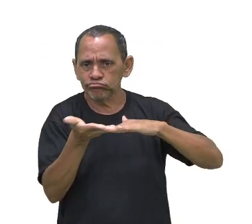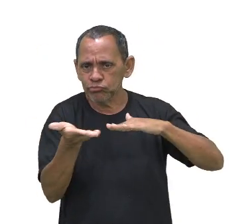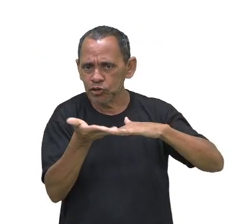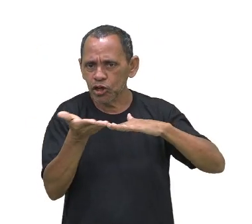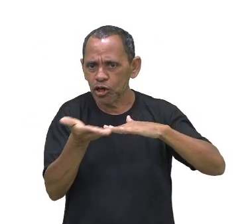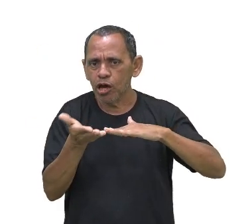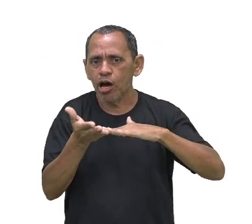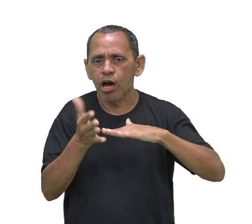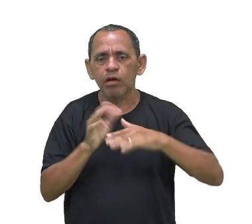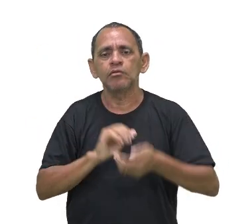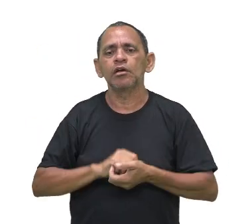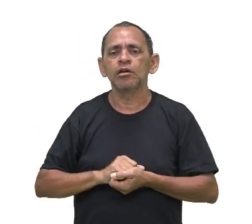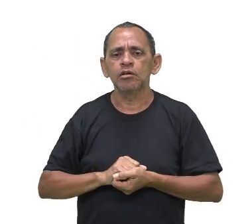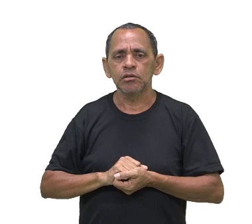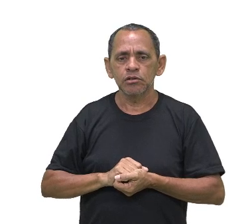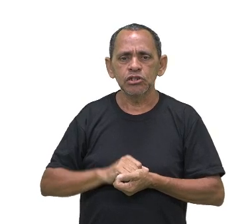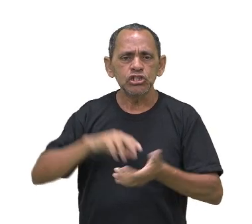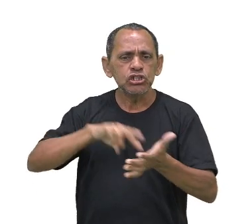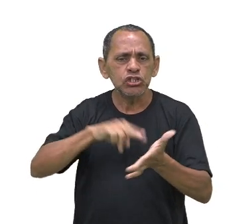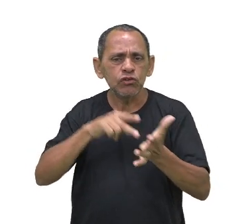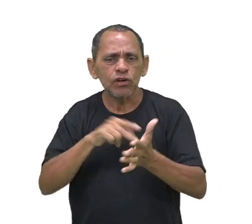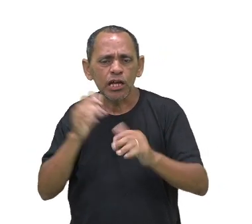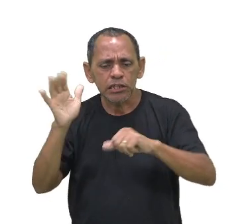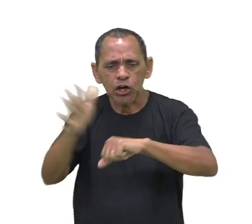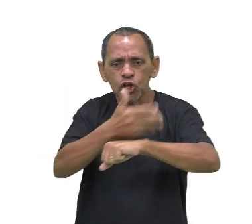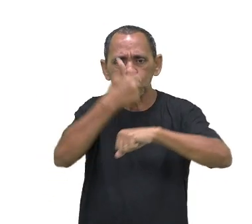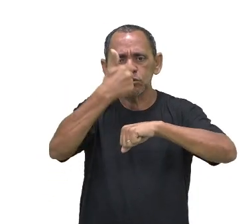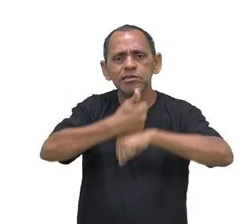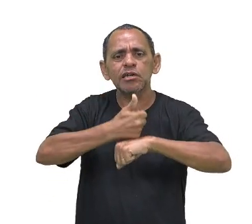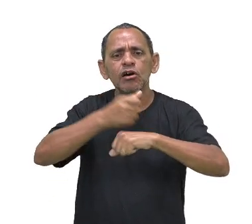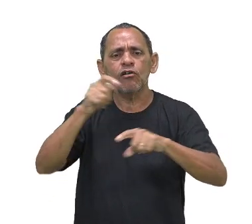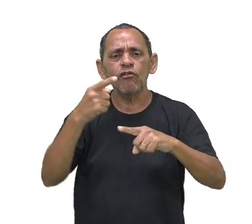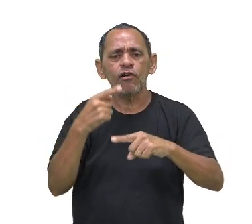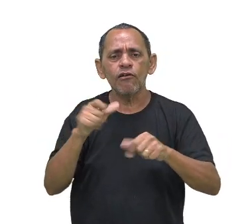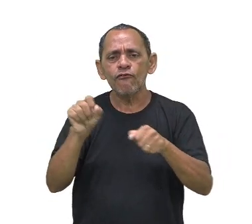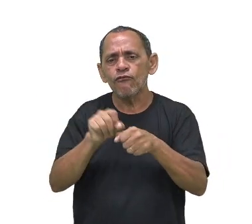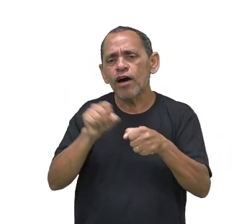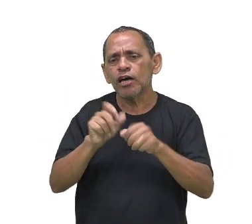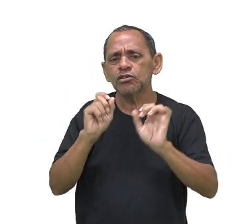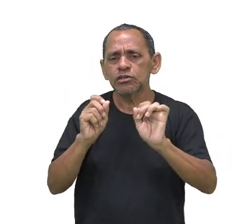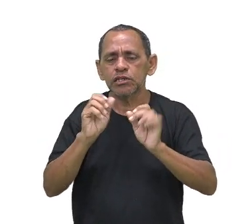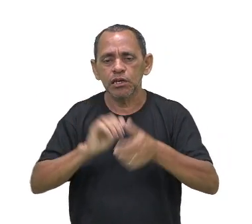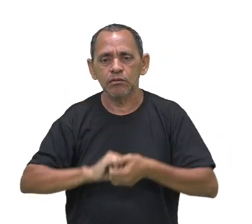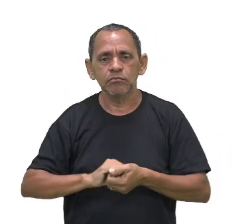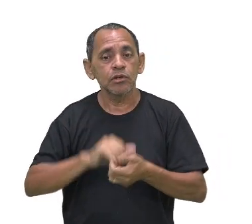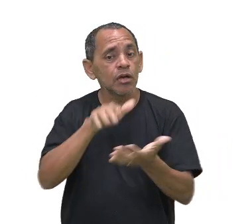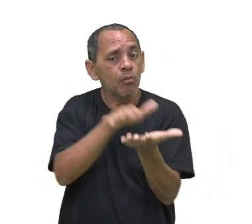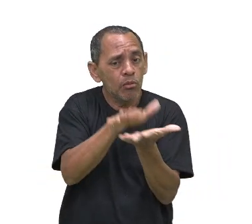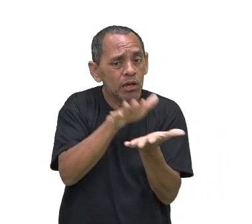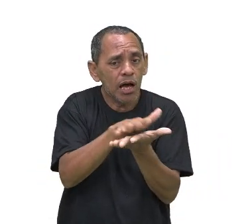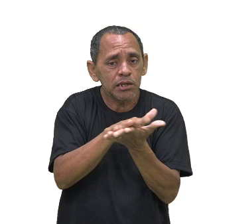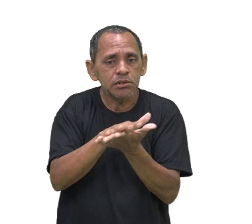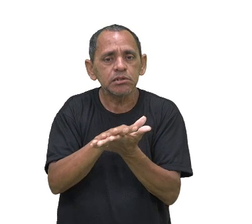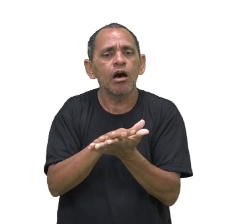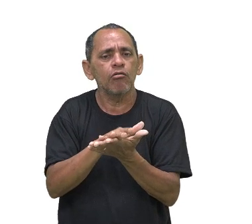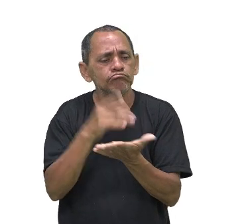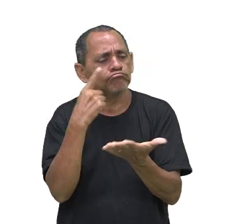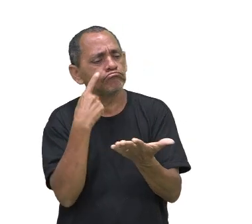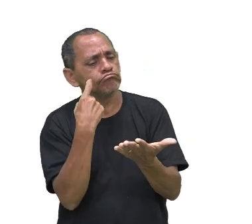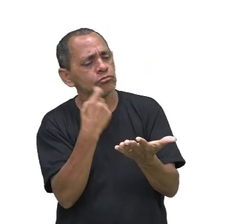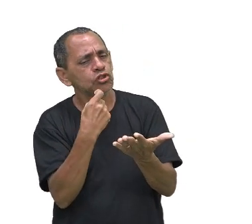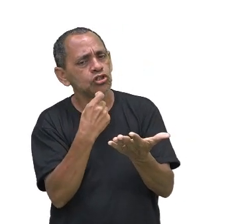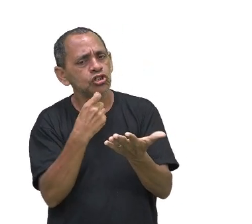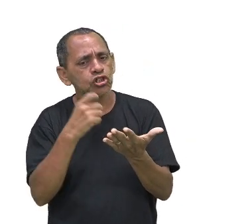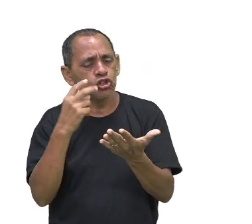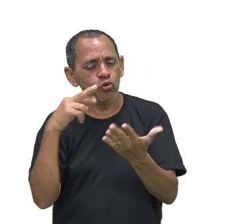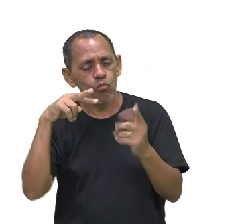É essa introdução que faz com que a obra se torne conhecida e traga realmente uma visão diferenciada